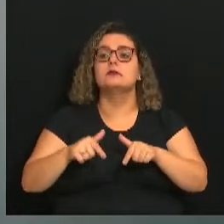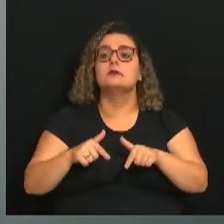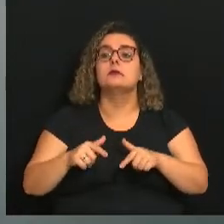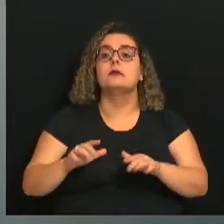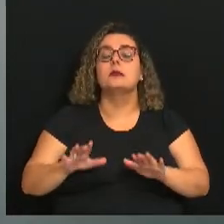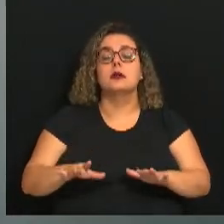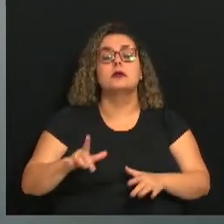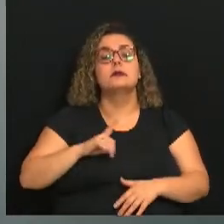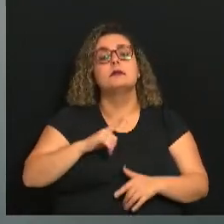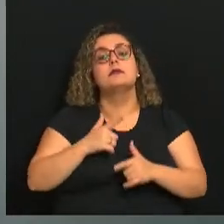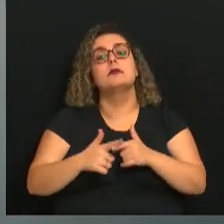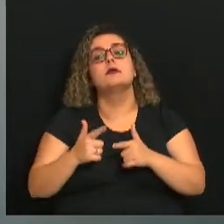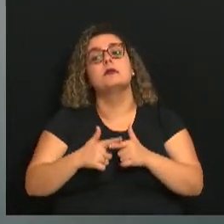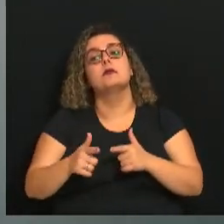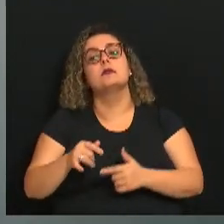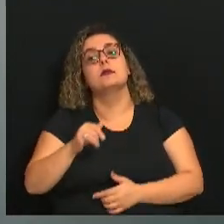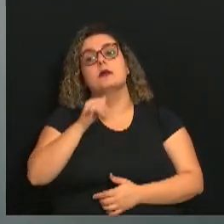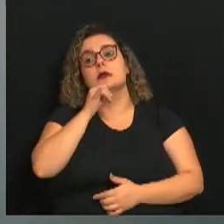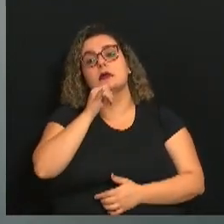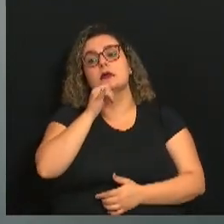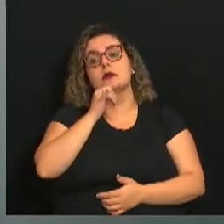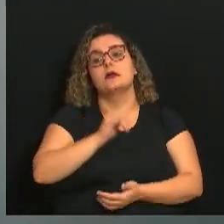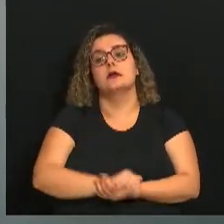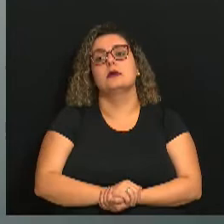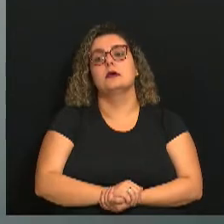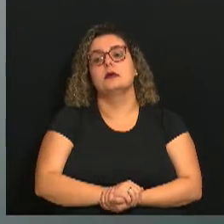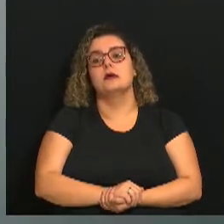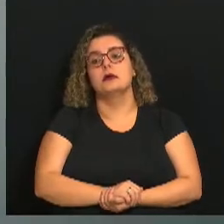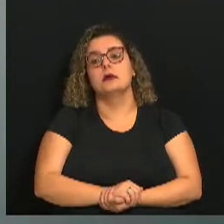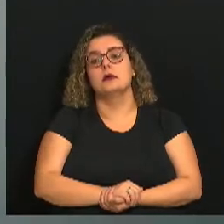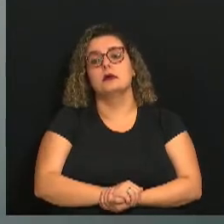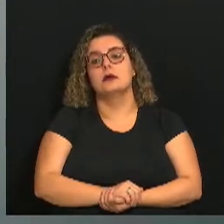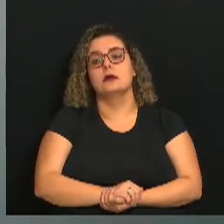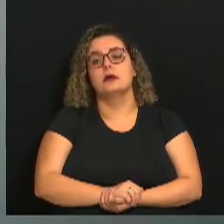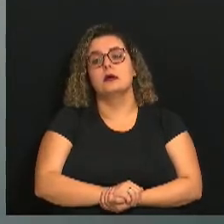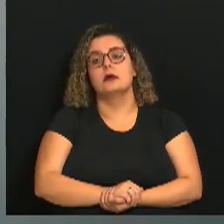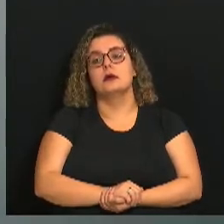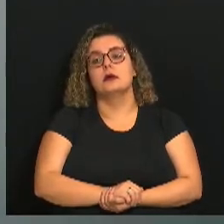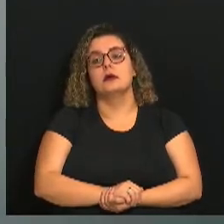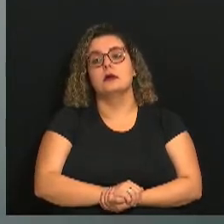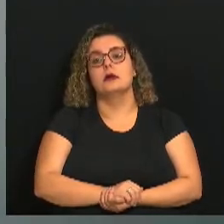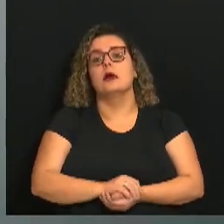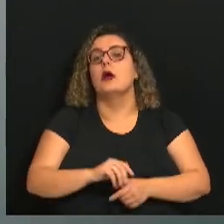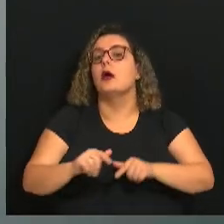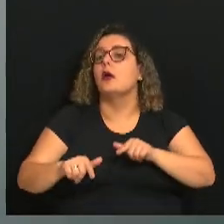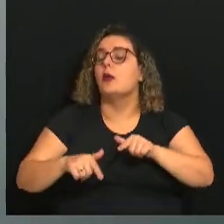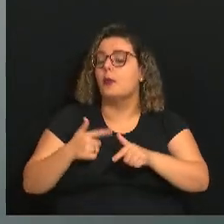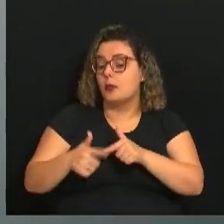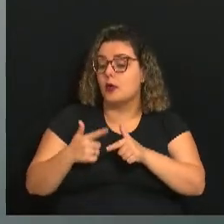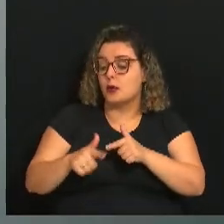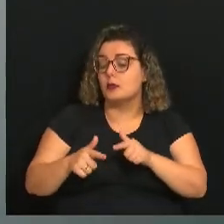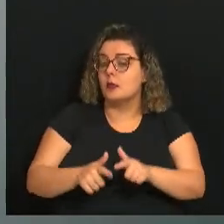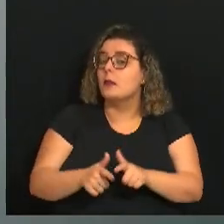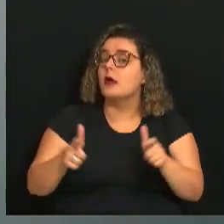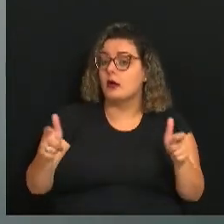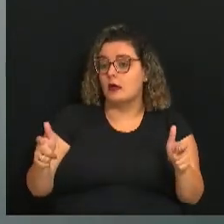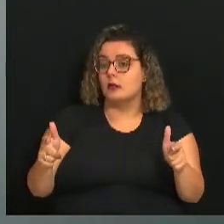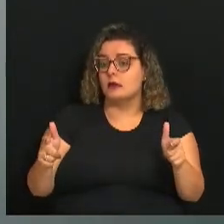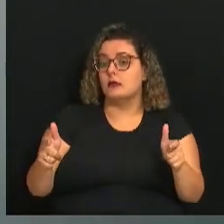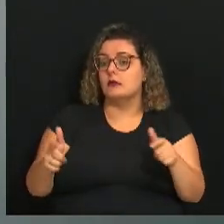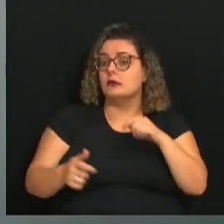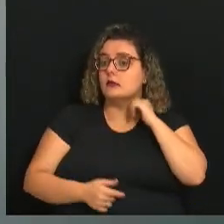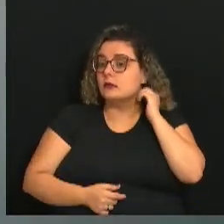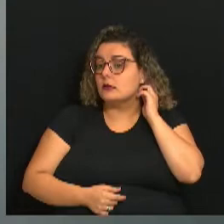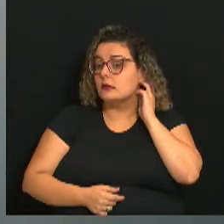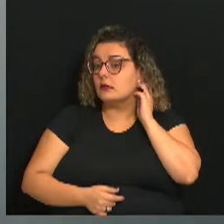que a gente, é claro que a gente não é alheio a ele, mas esse é um problema maior. Nós tivemos aí uma